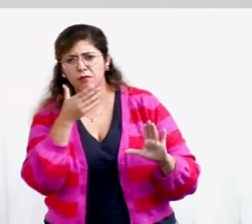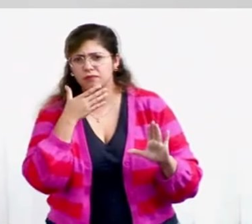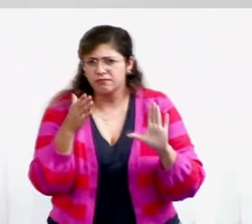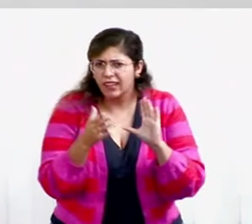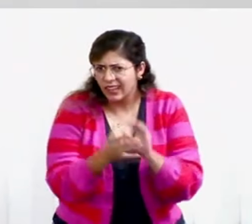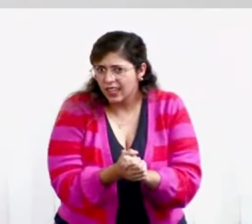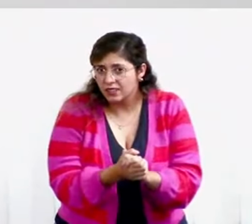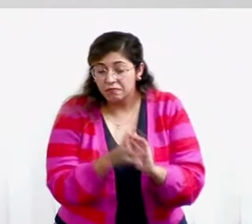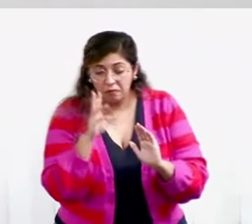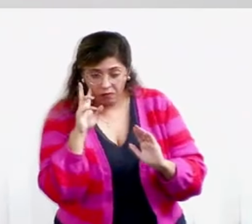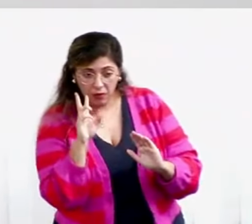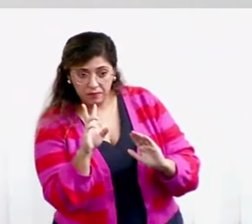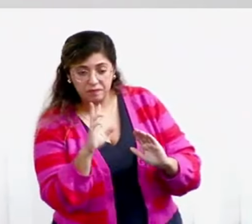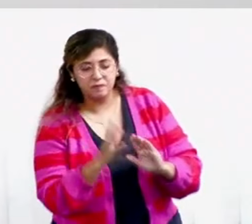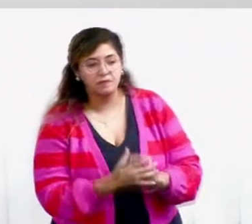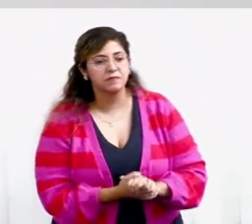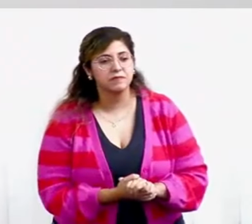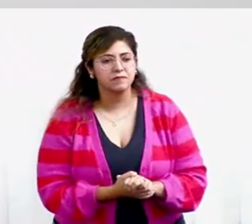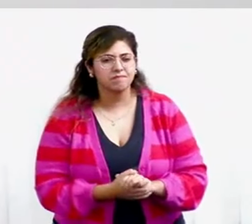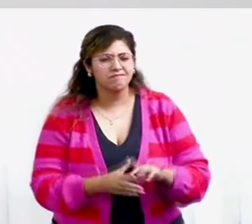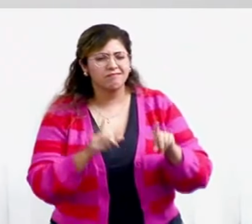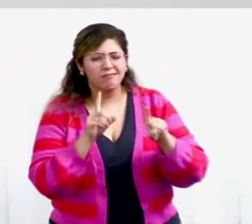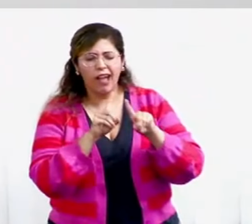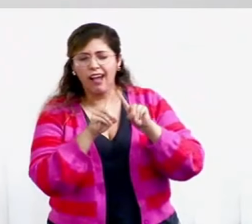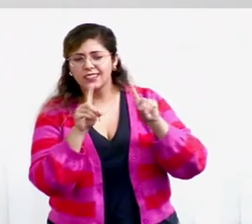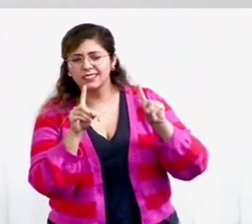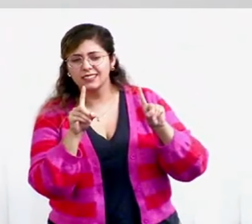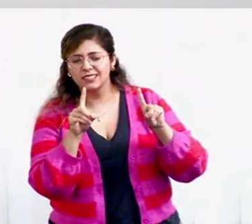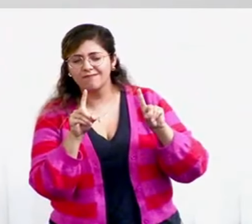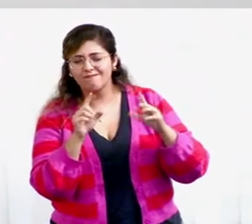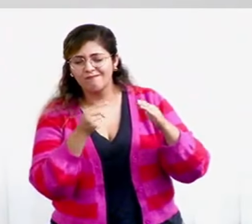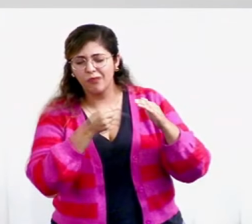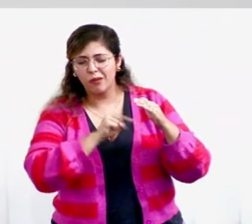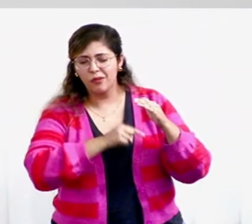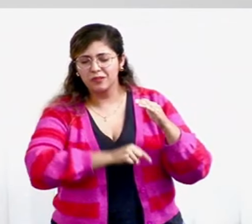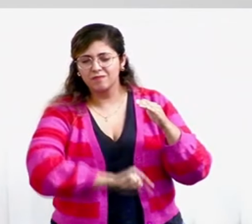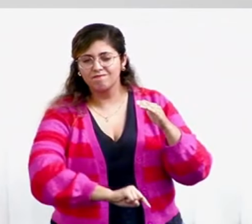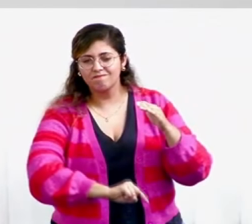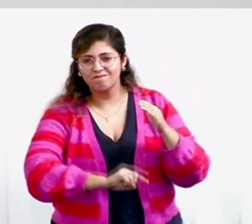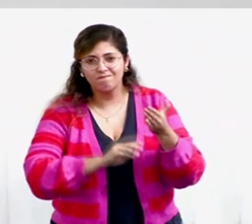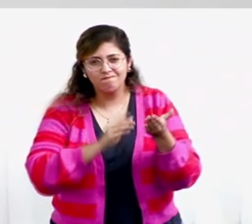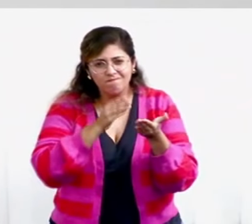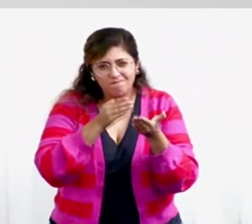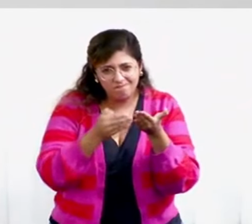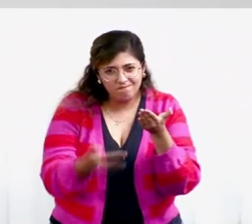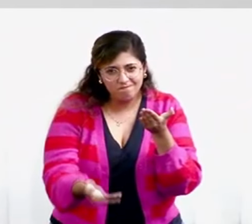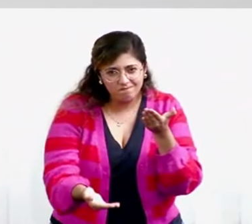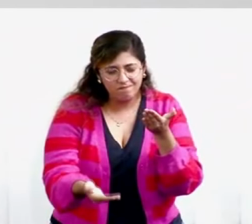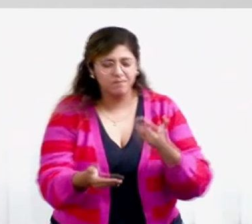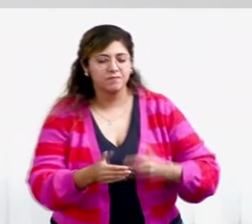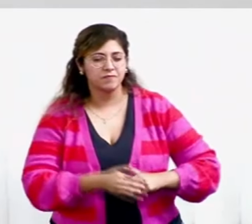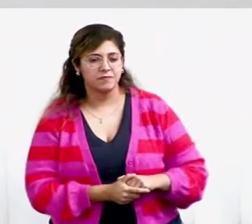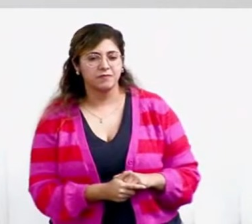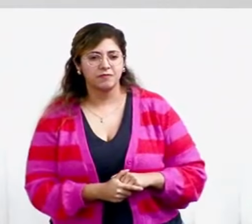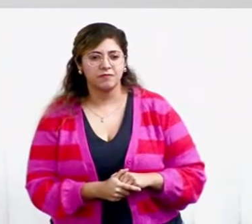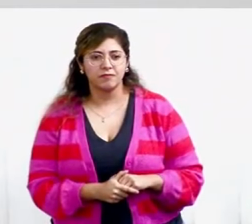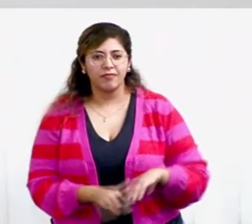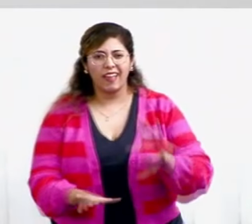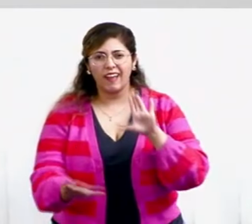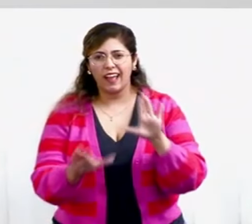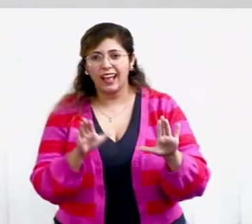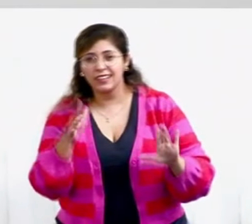passam a se perder. Quando dentro do casamento não há